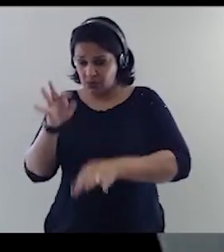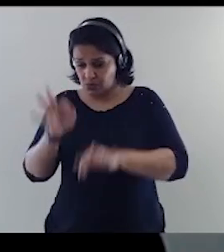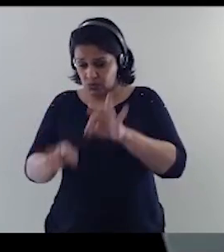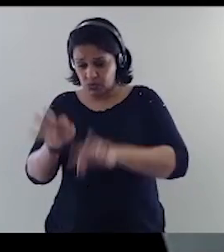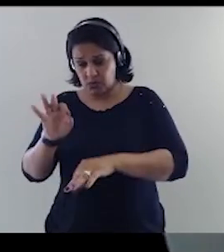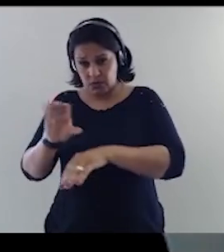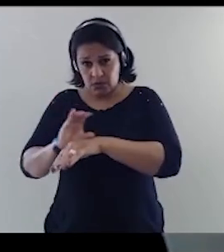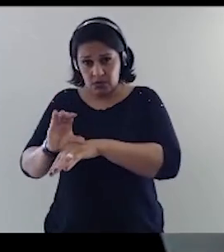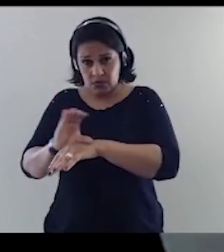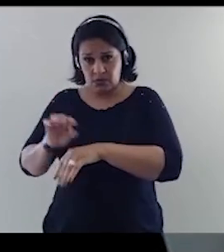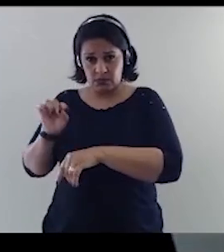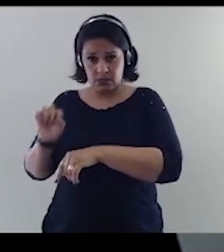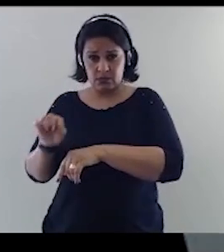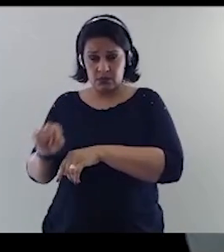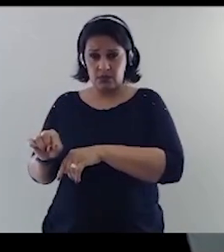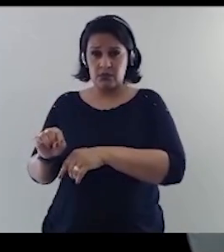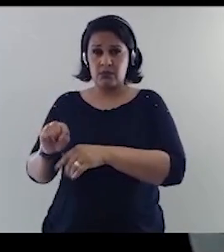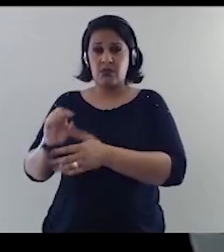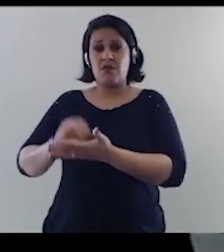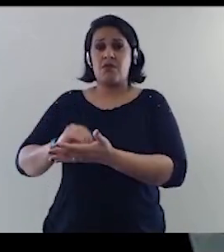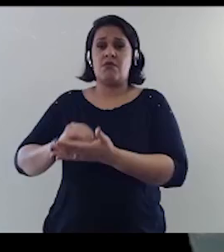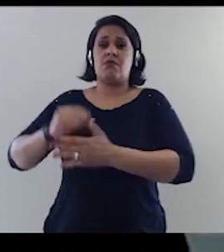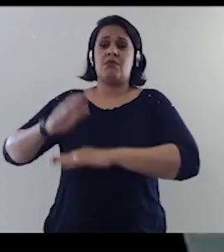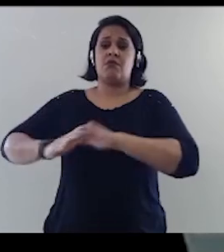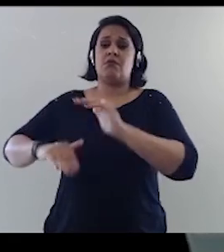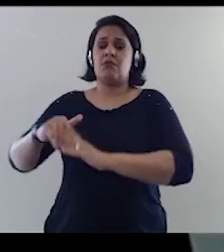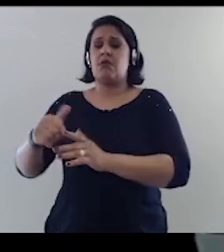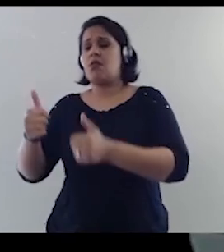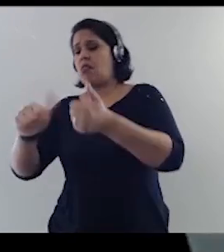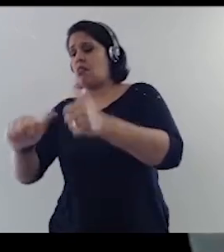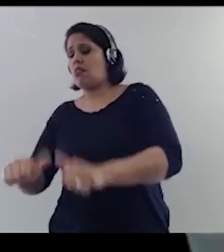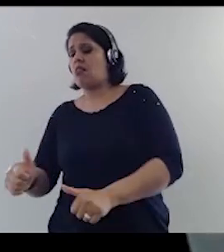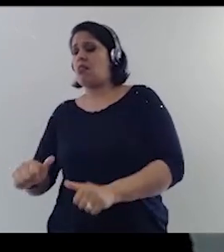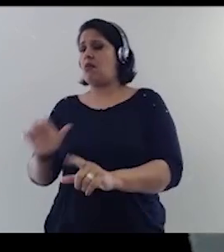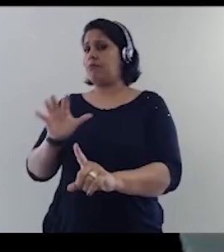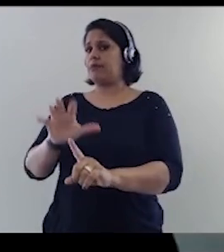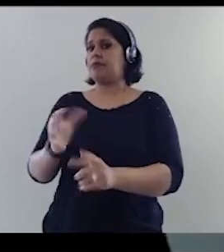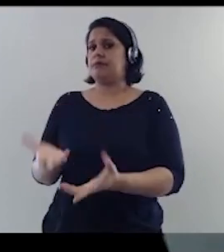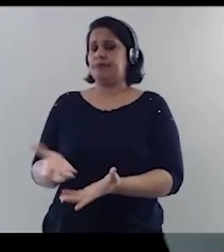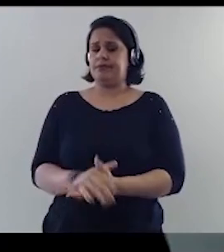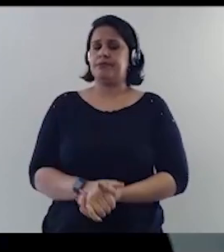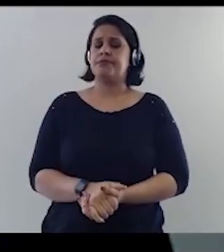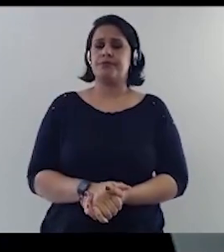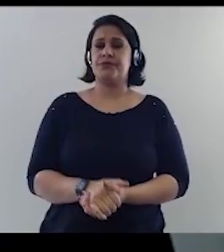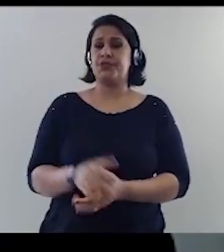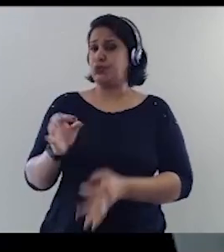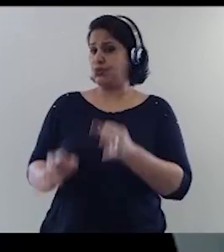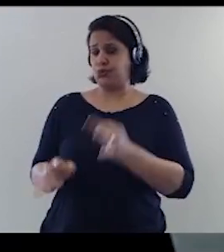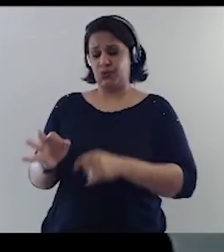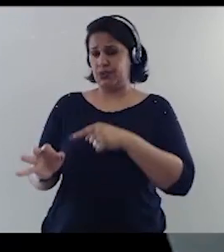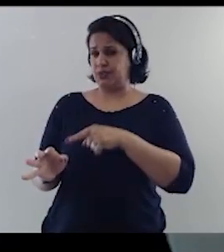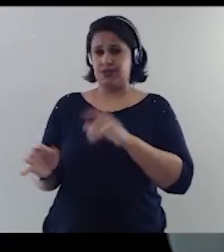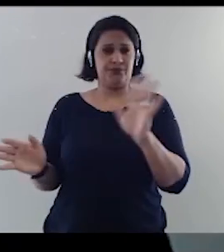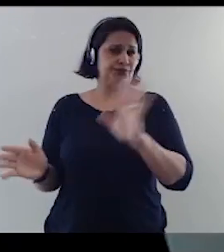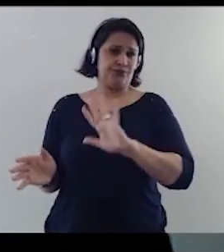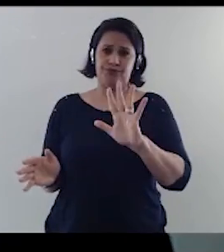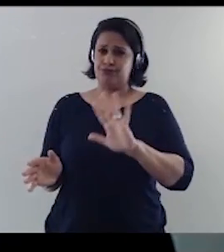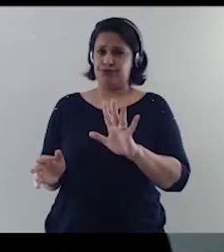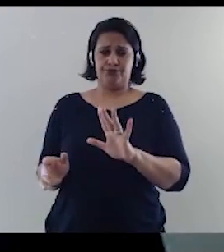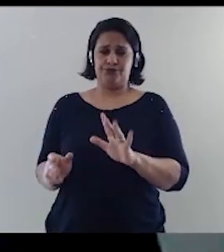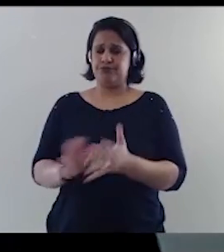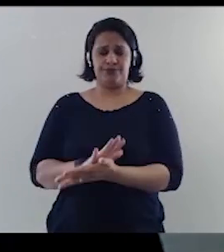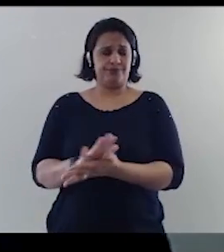a entidade mais competente para avaliar os respectivos impactos. Os juízes não são, efetivamente, nem economistas